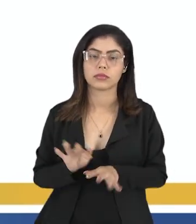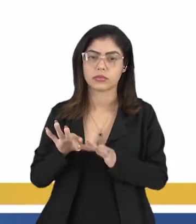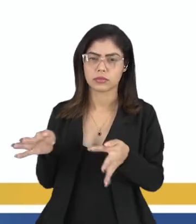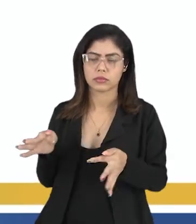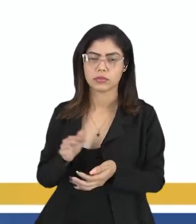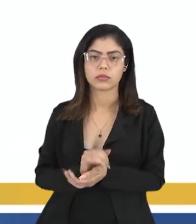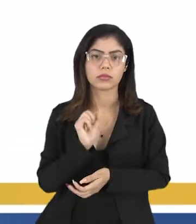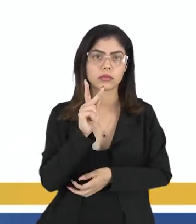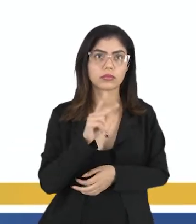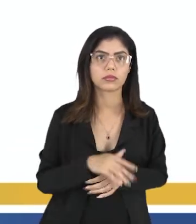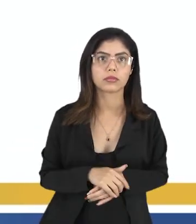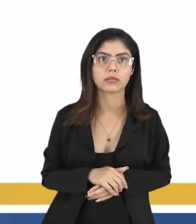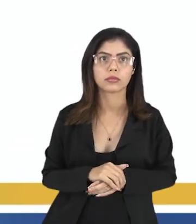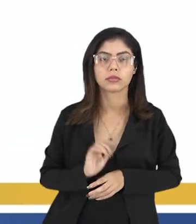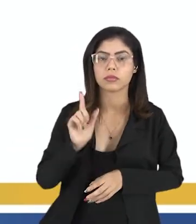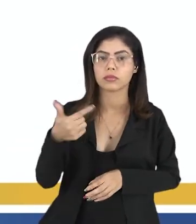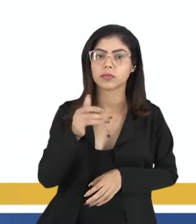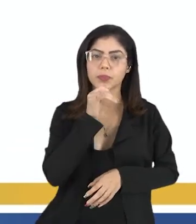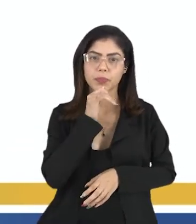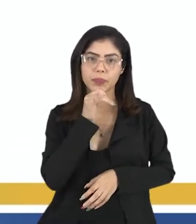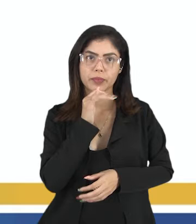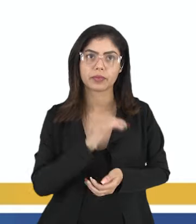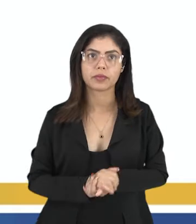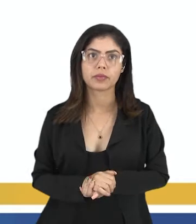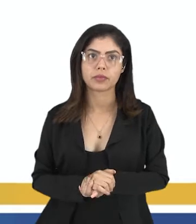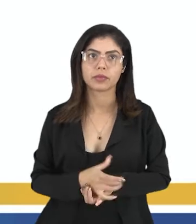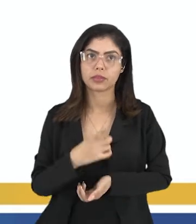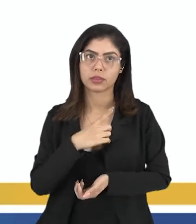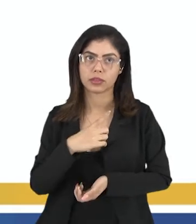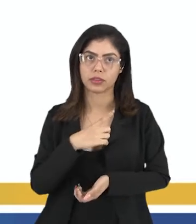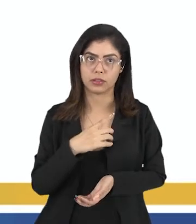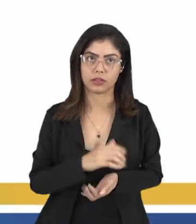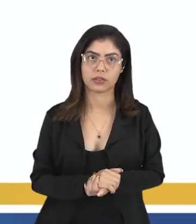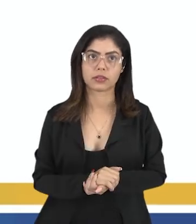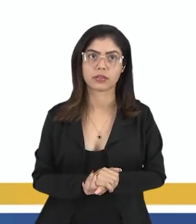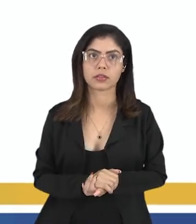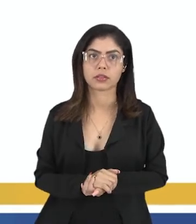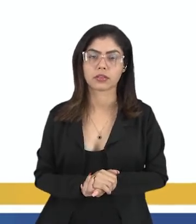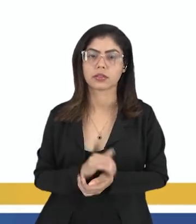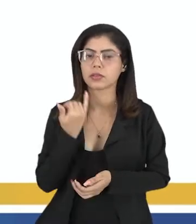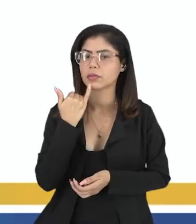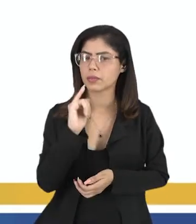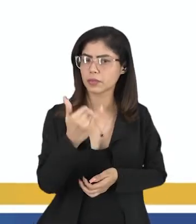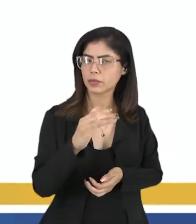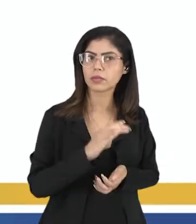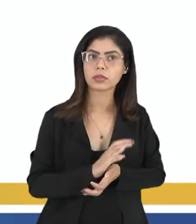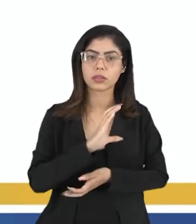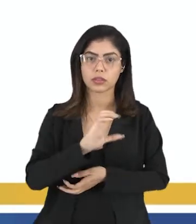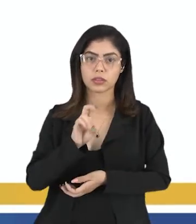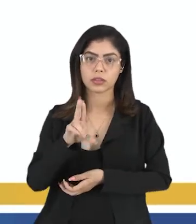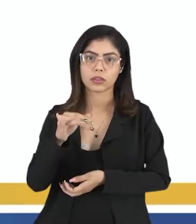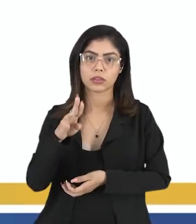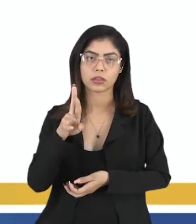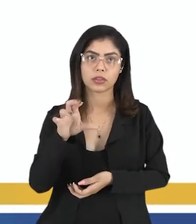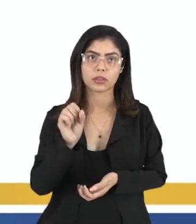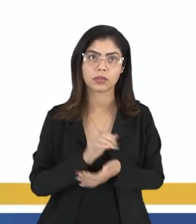substância simples, ok? Outro exemplo aqui, nós temos aqui o elemento químico